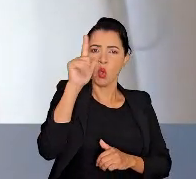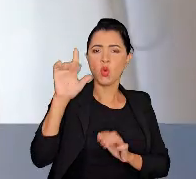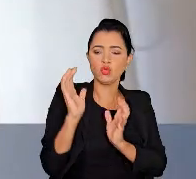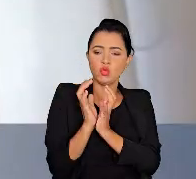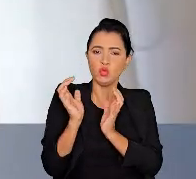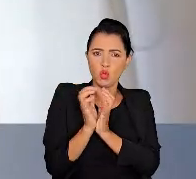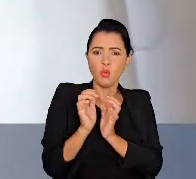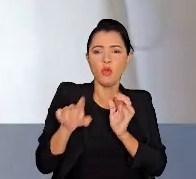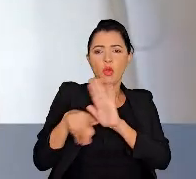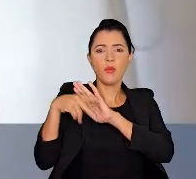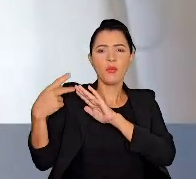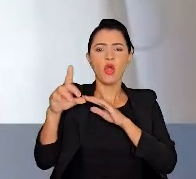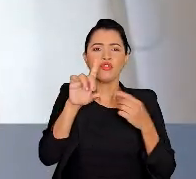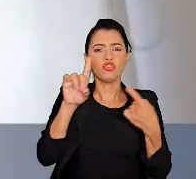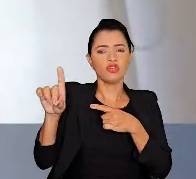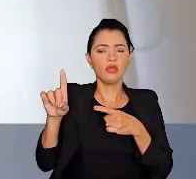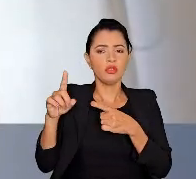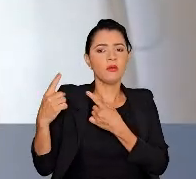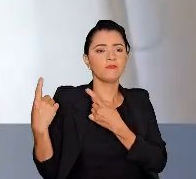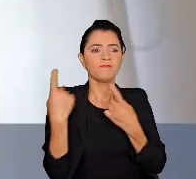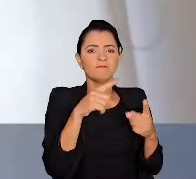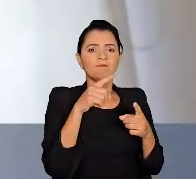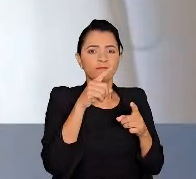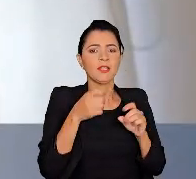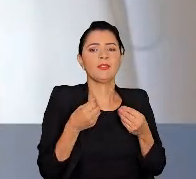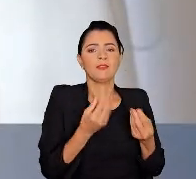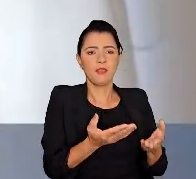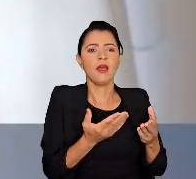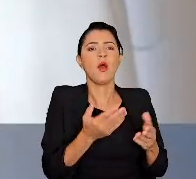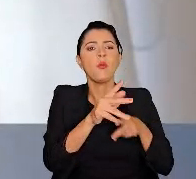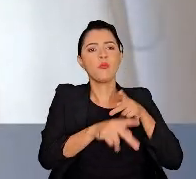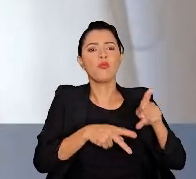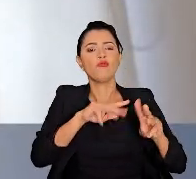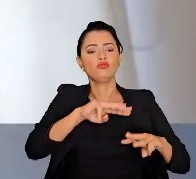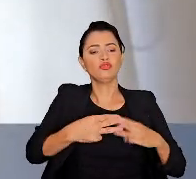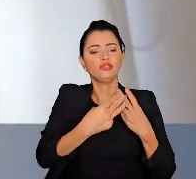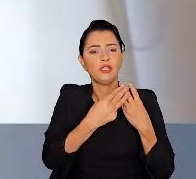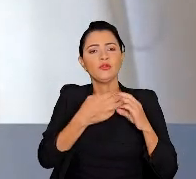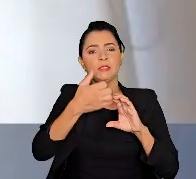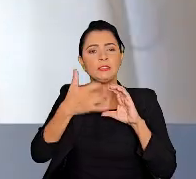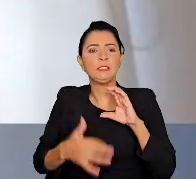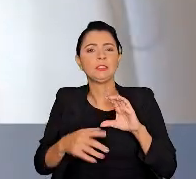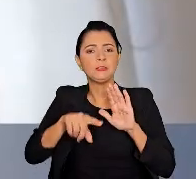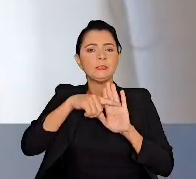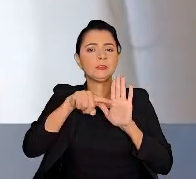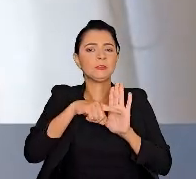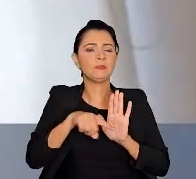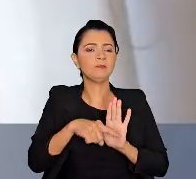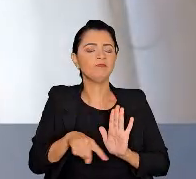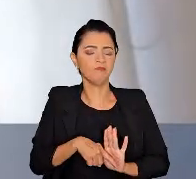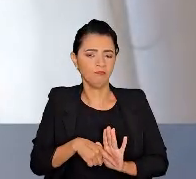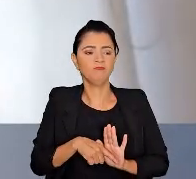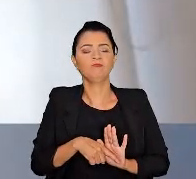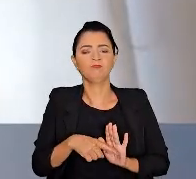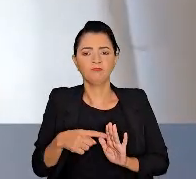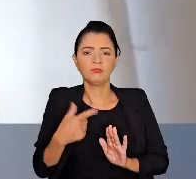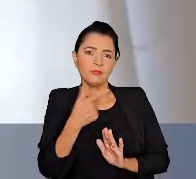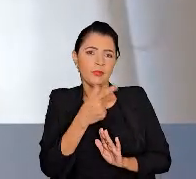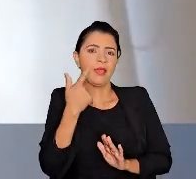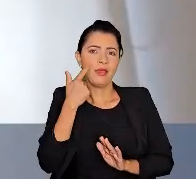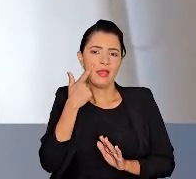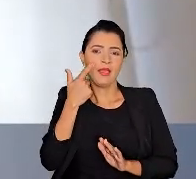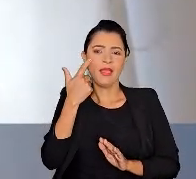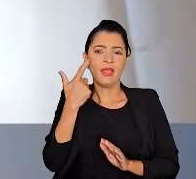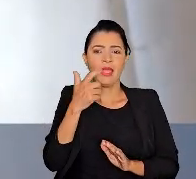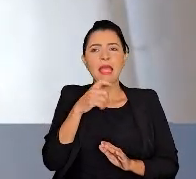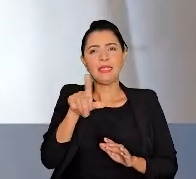direita, atribuem ao povo judeu características intrinsecamente negativas, ou seja, algo que está na sua